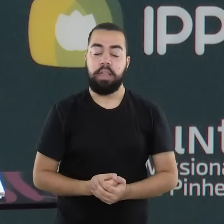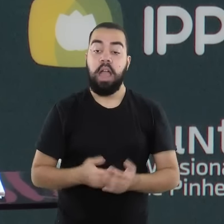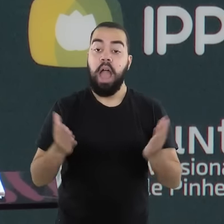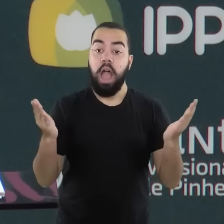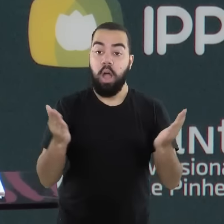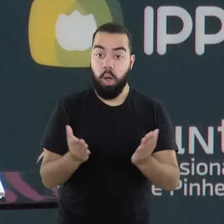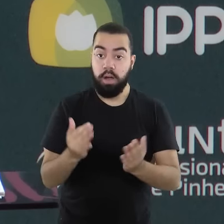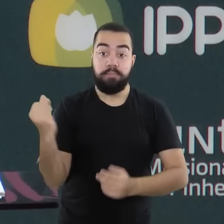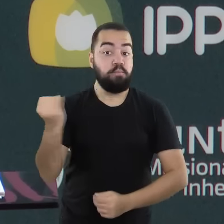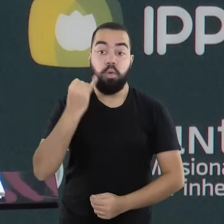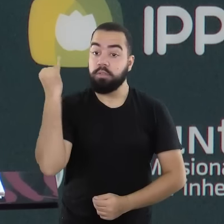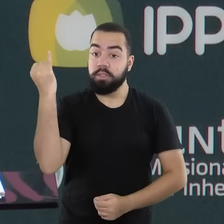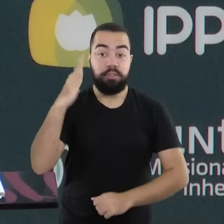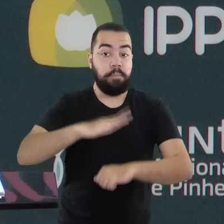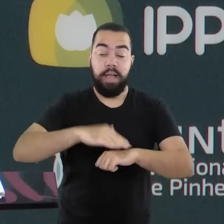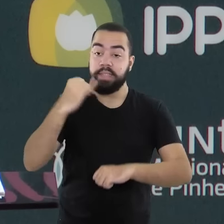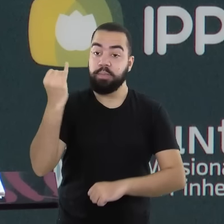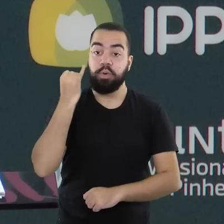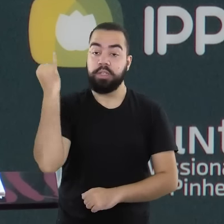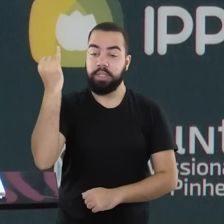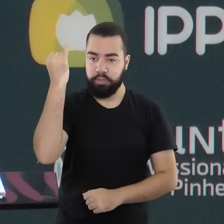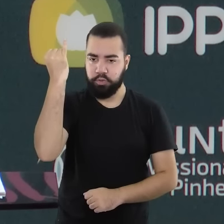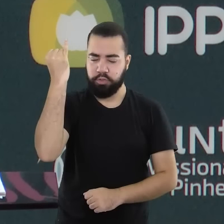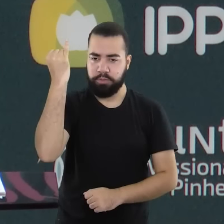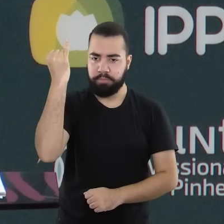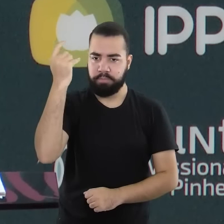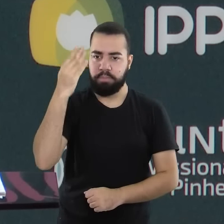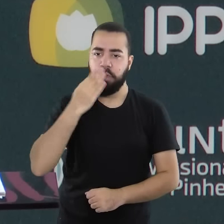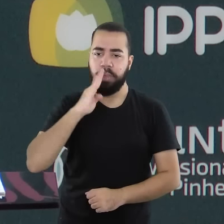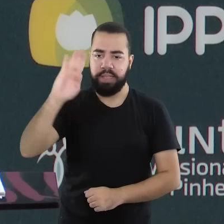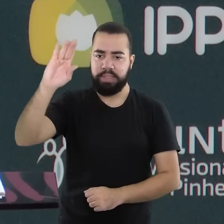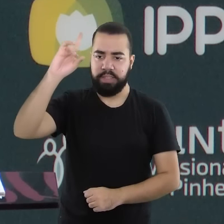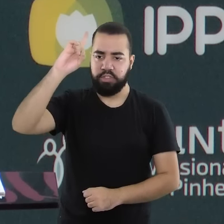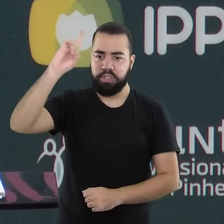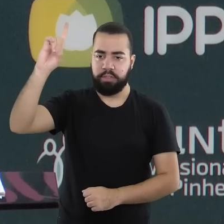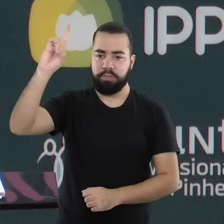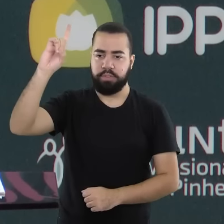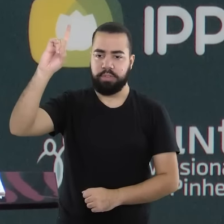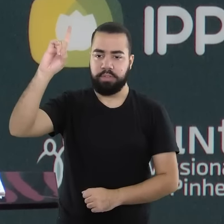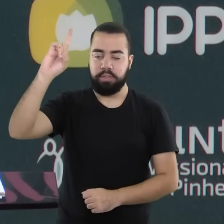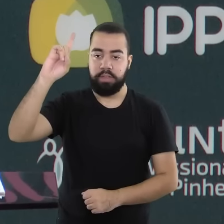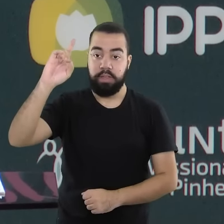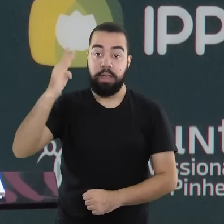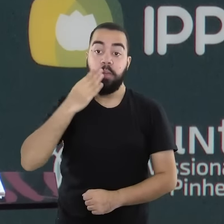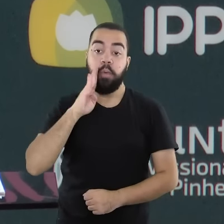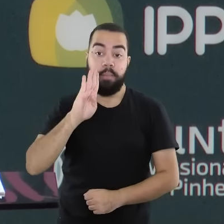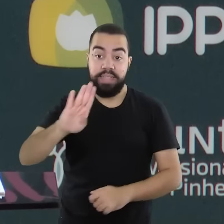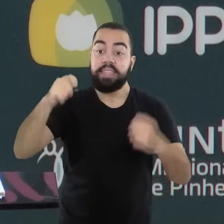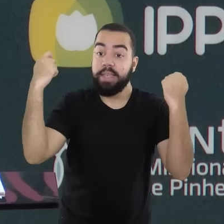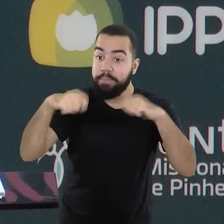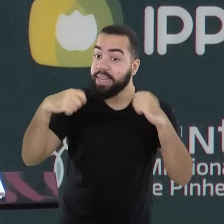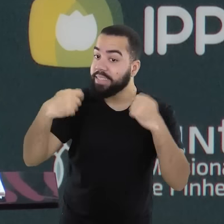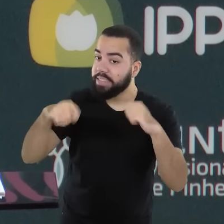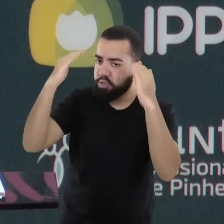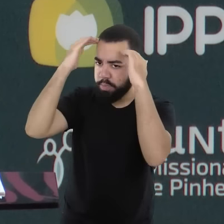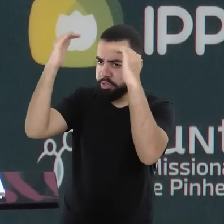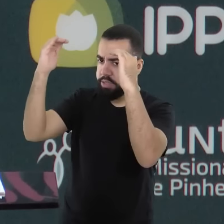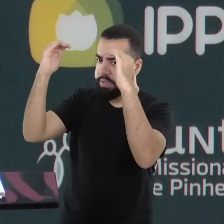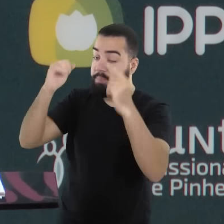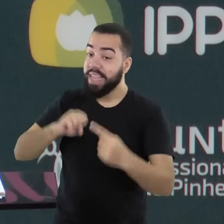destacar aqui o ponto chave dessa promessa. É uma promessa condicional. Diz assim, se o